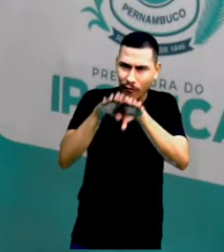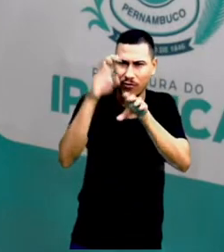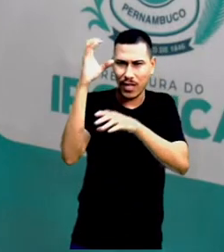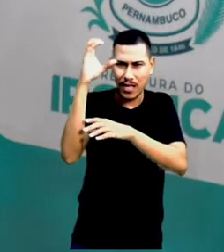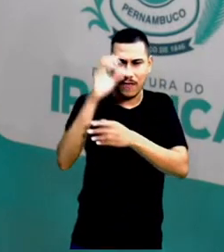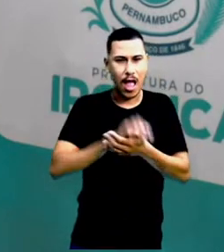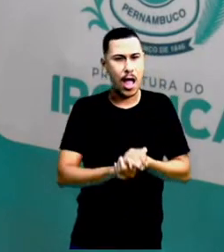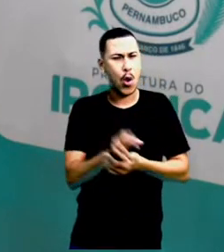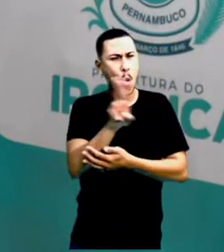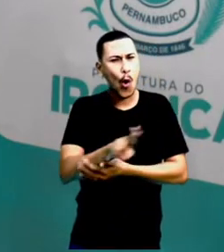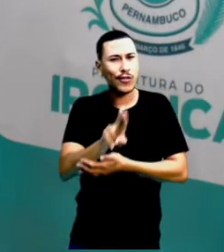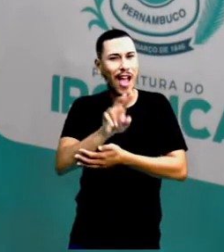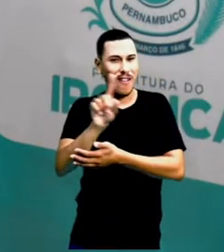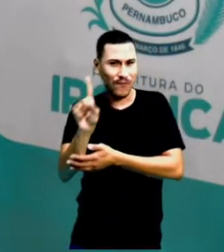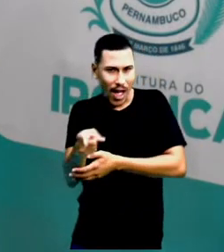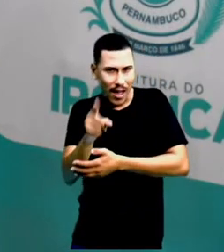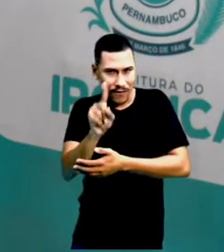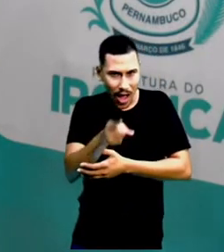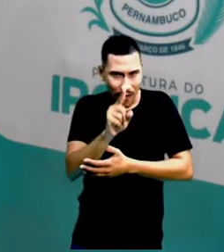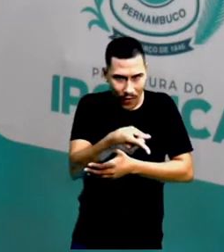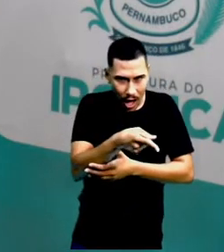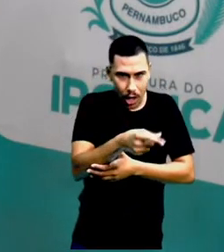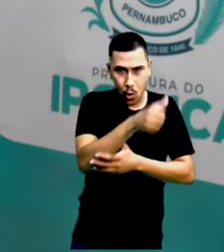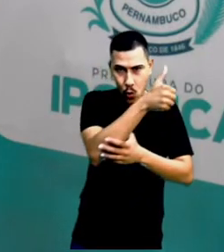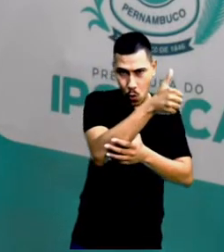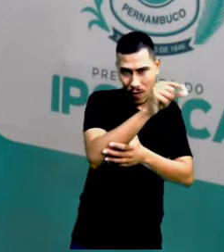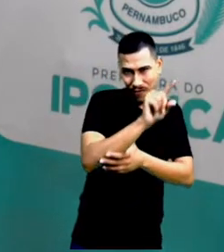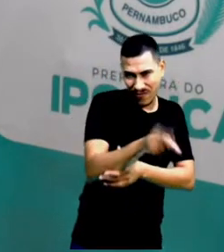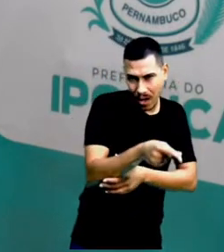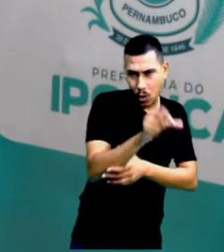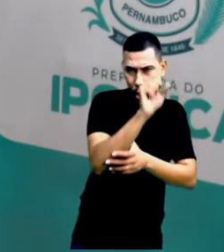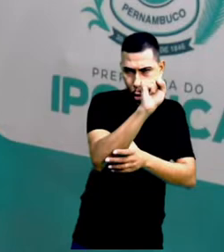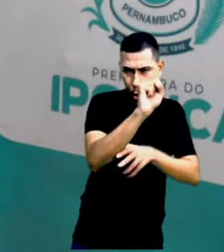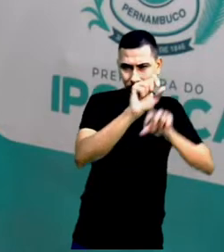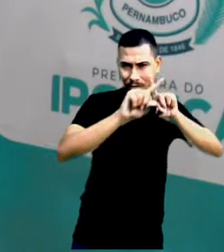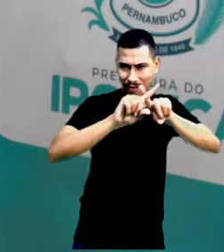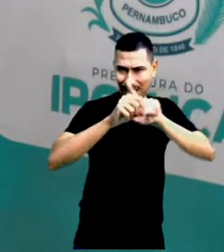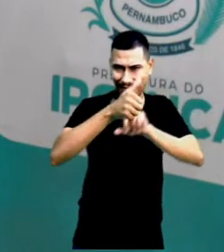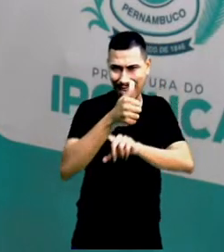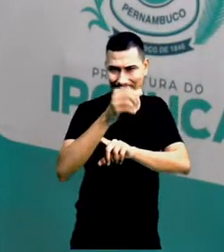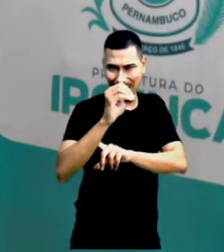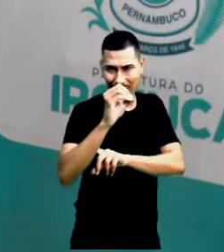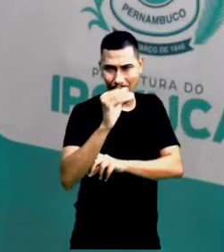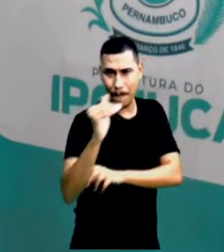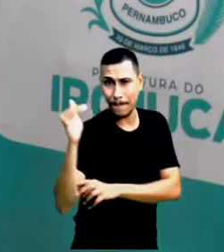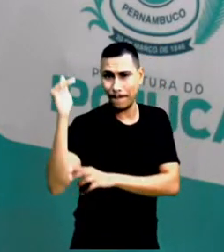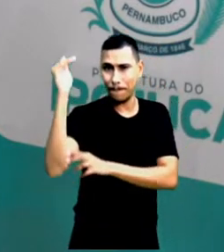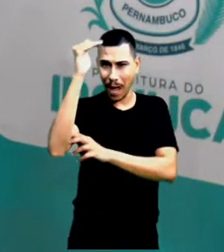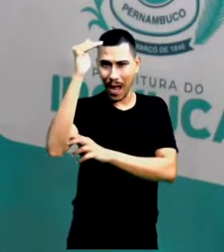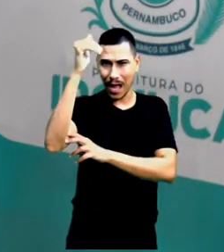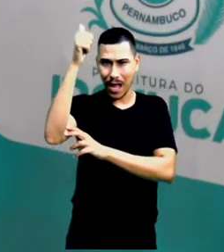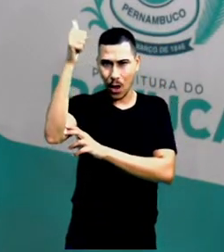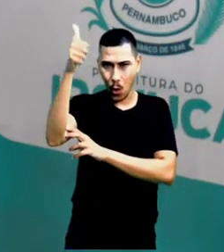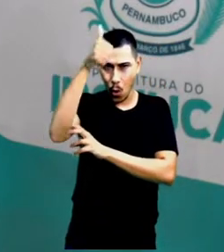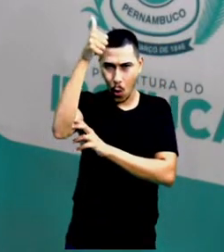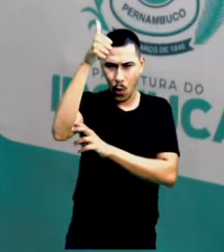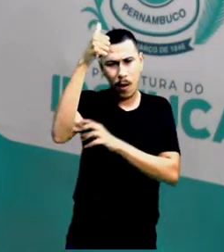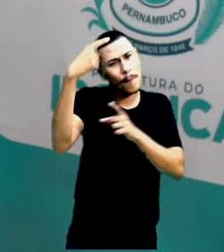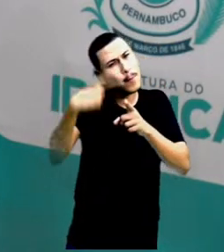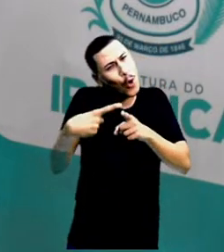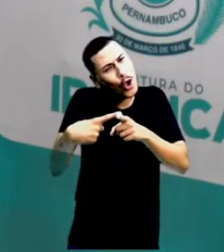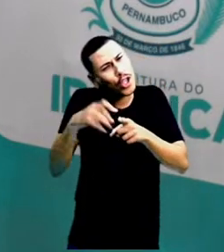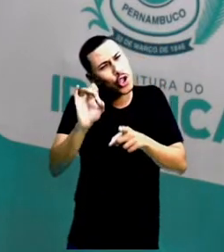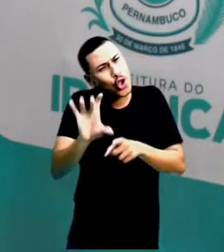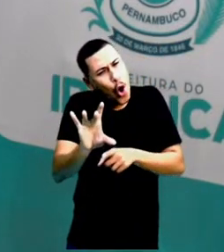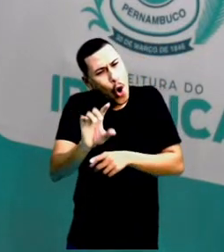a vírgula aqui, 1,8 vezes 10 elevado a 1ª potência, porque só